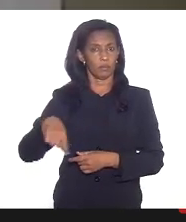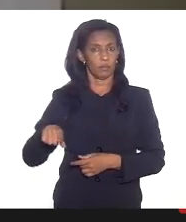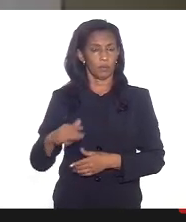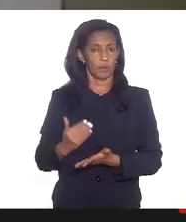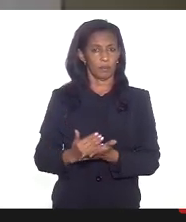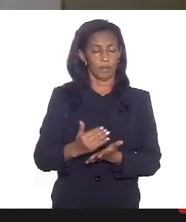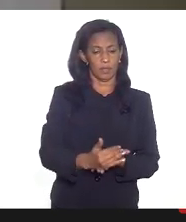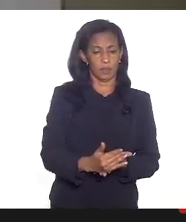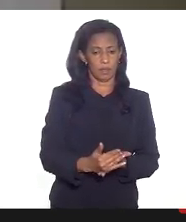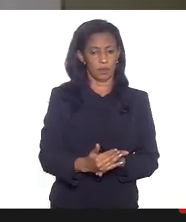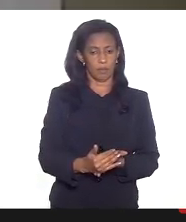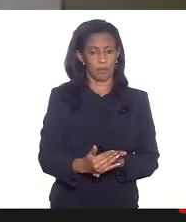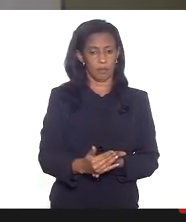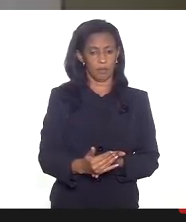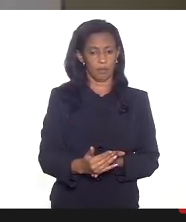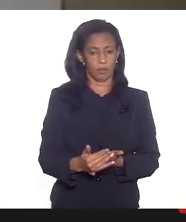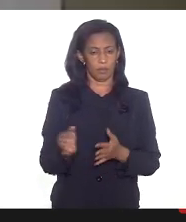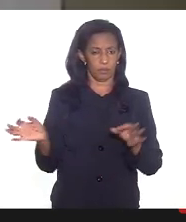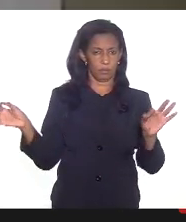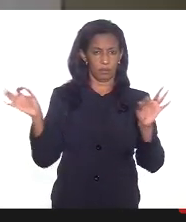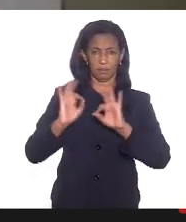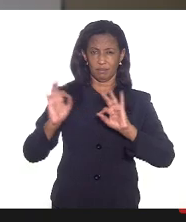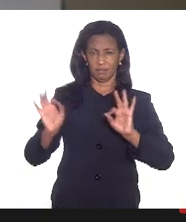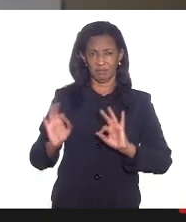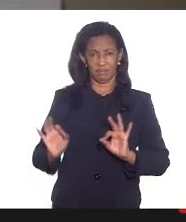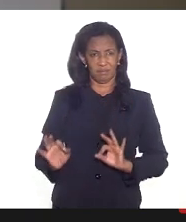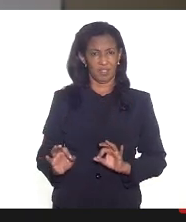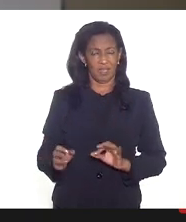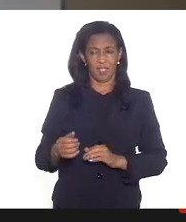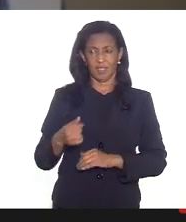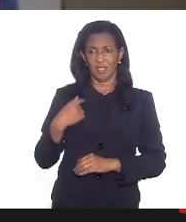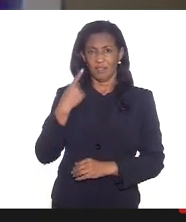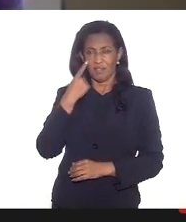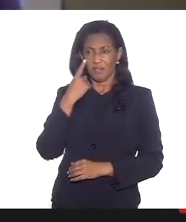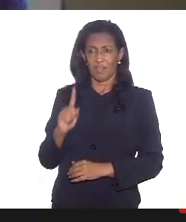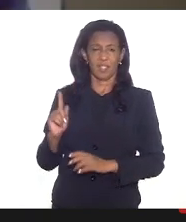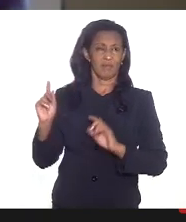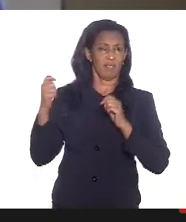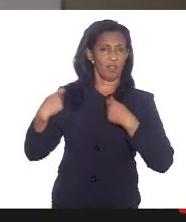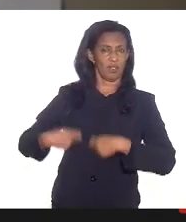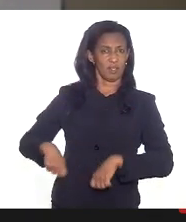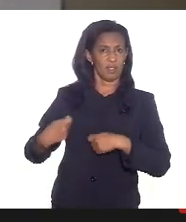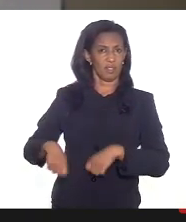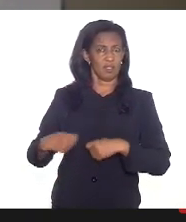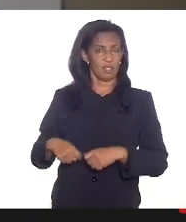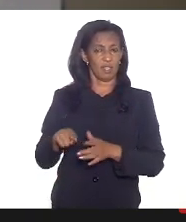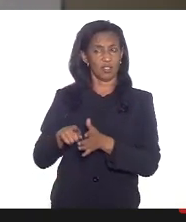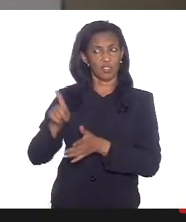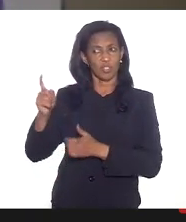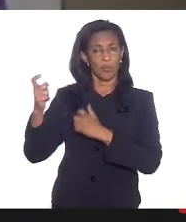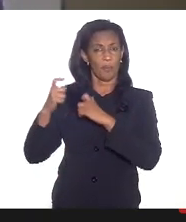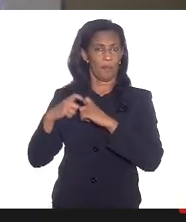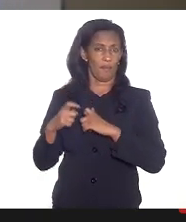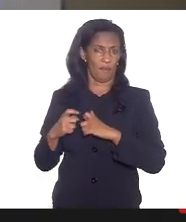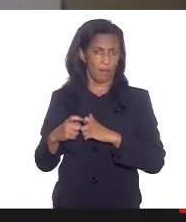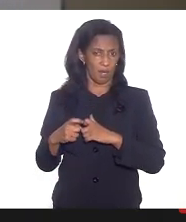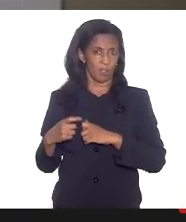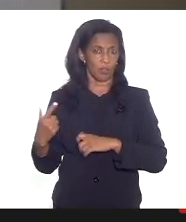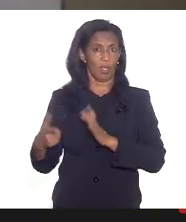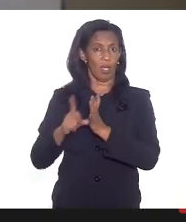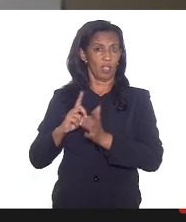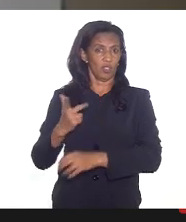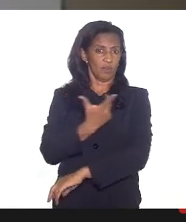em princípio nem se ela já vislumbram que vai haver uma necessidade de fazer uma consulta antes de ir